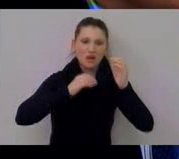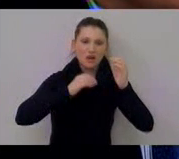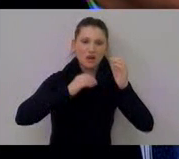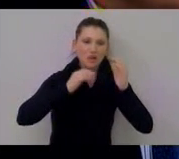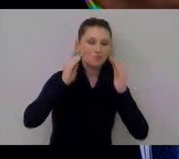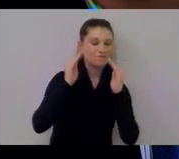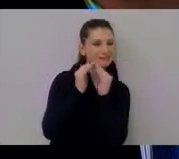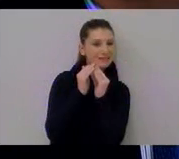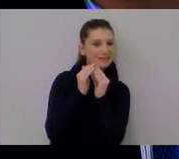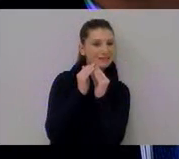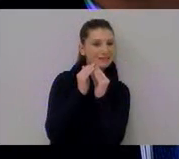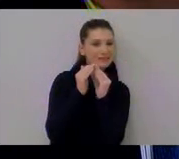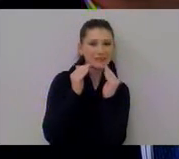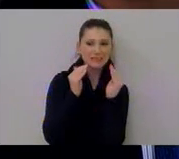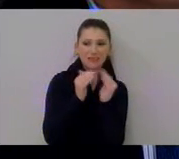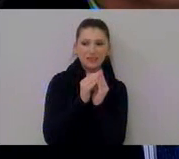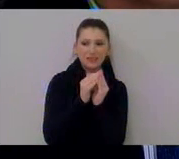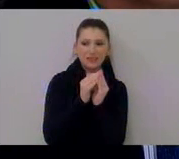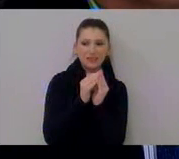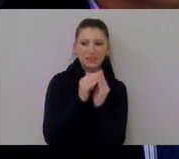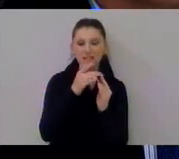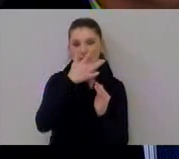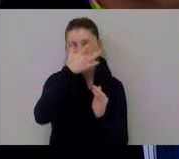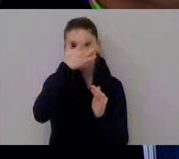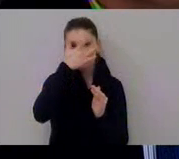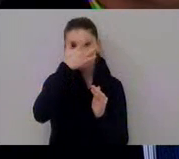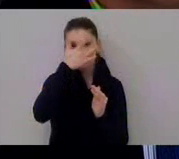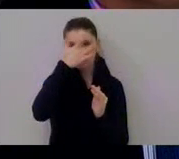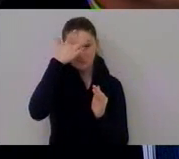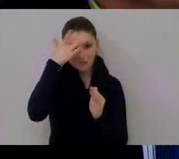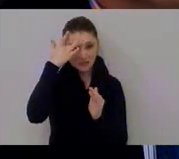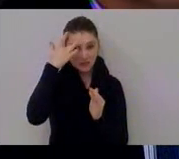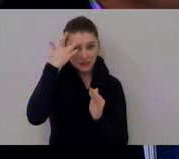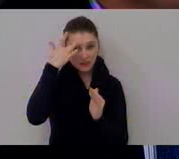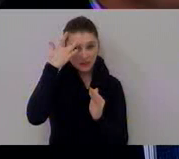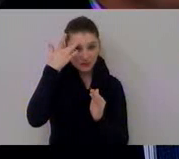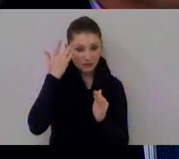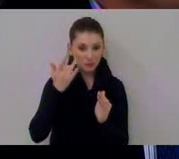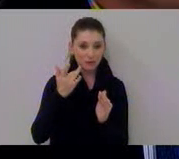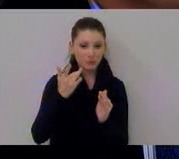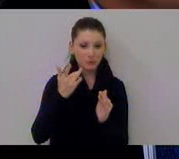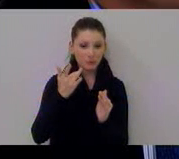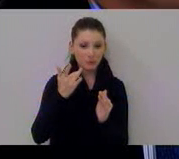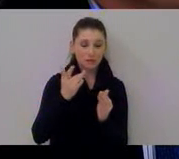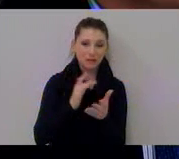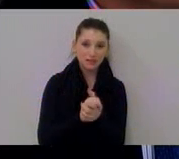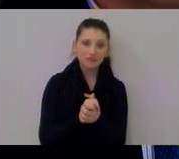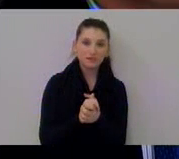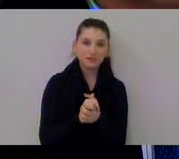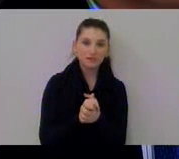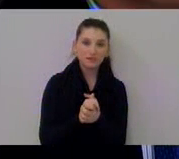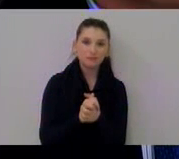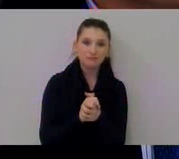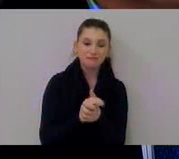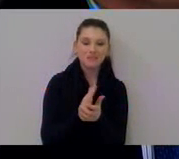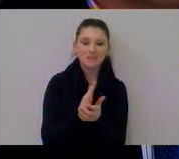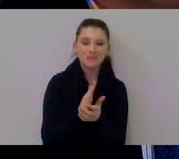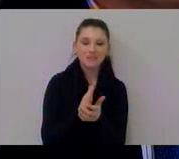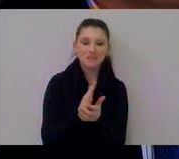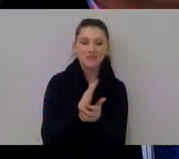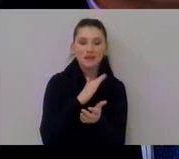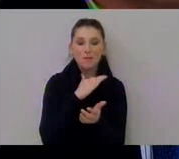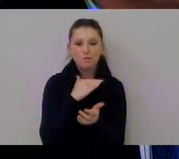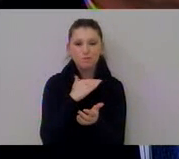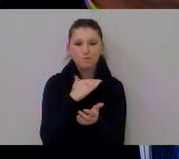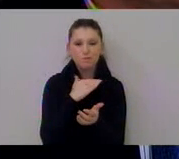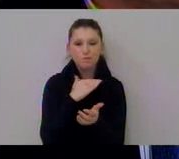triste, a morte a queima-roupa de um jovem pai